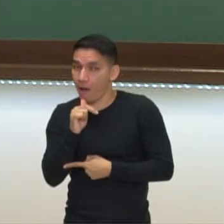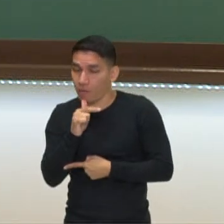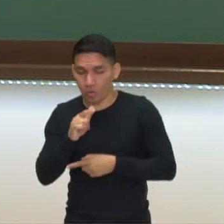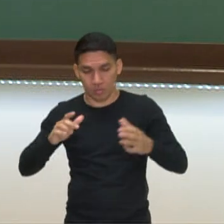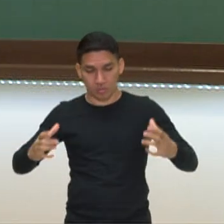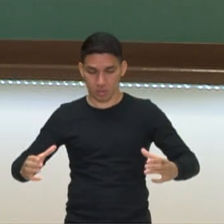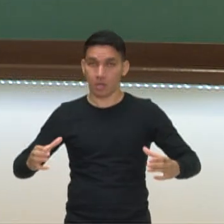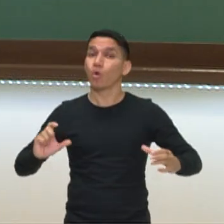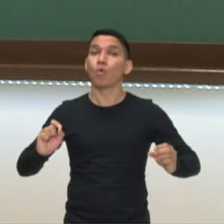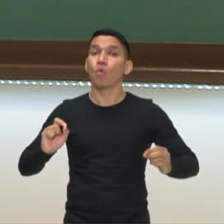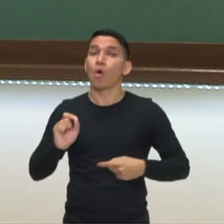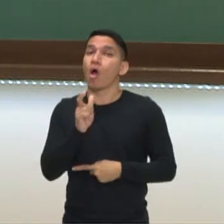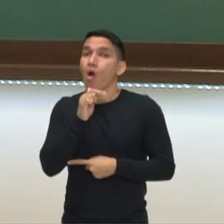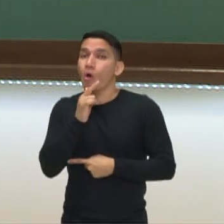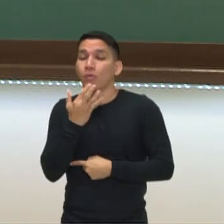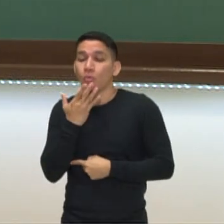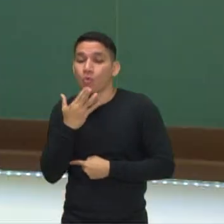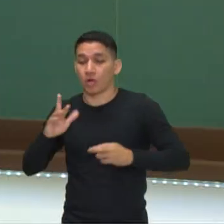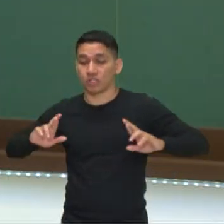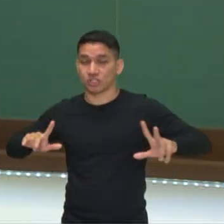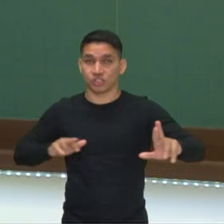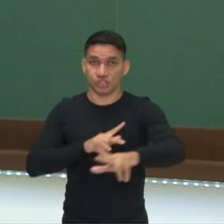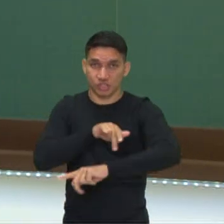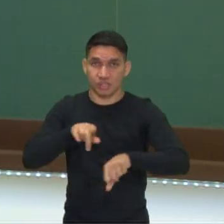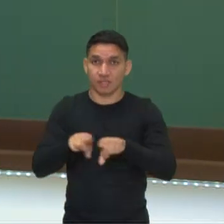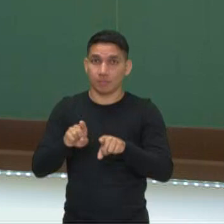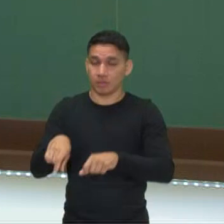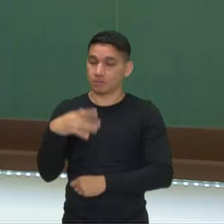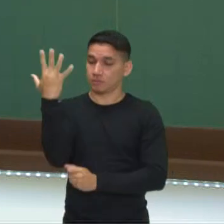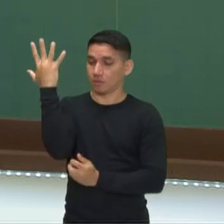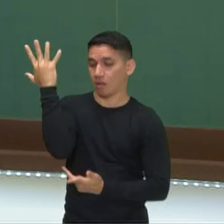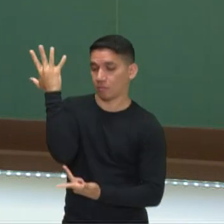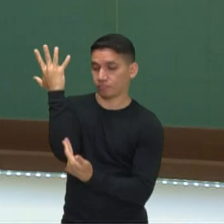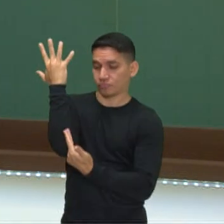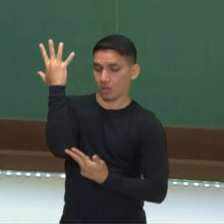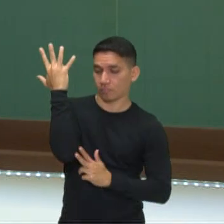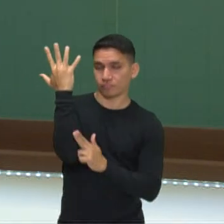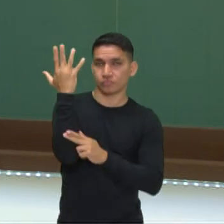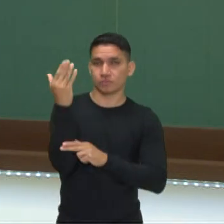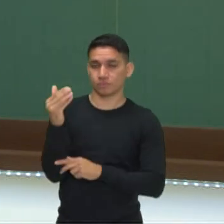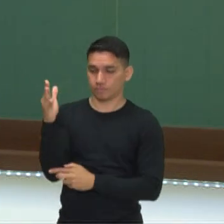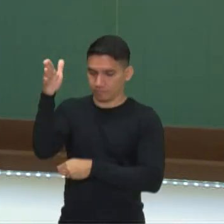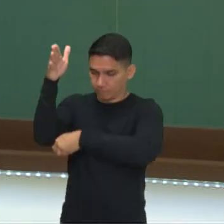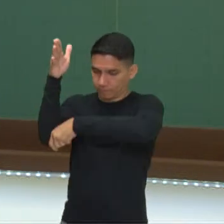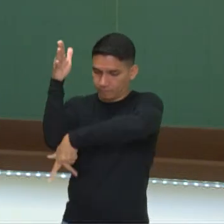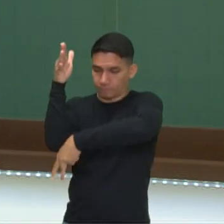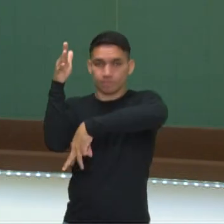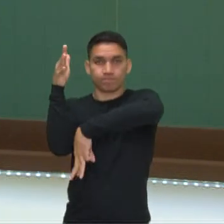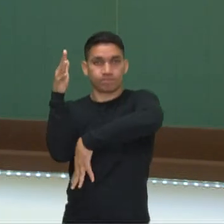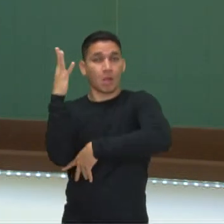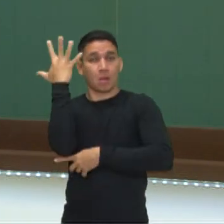e dividir o caule em mais partes. Assim você vai conseguir um resultado bonito como esse.